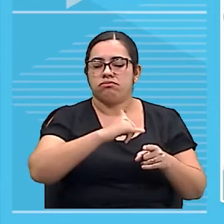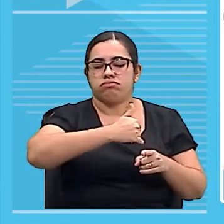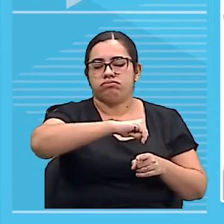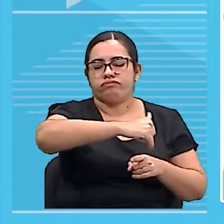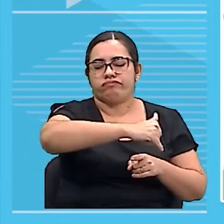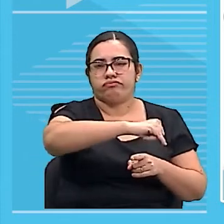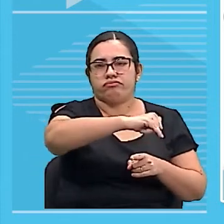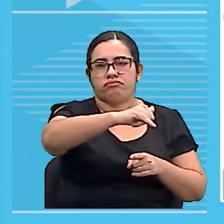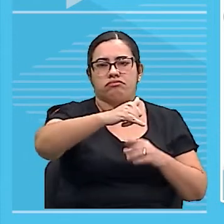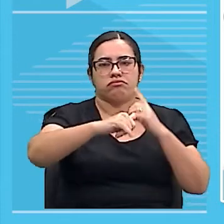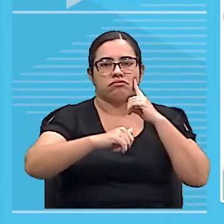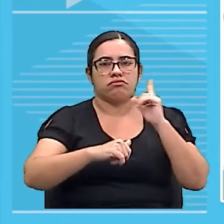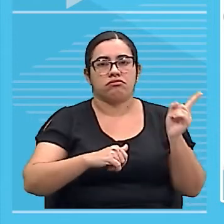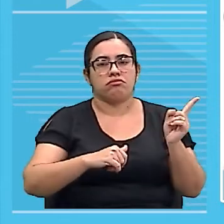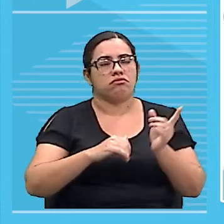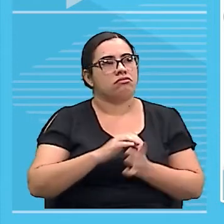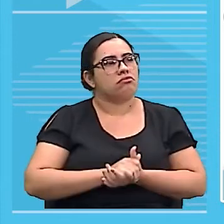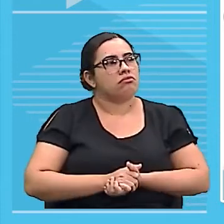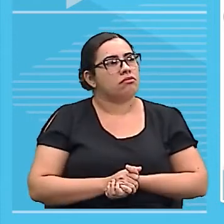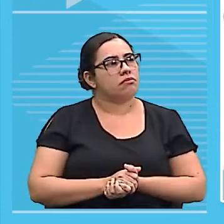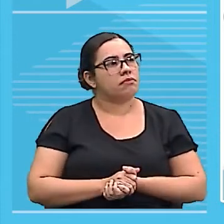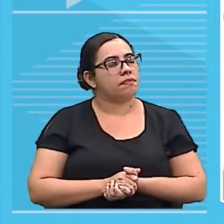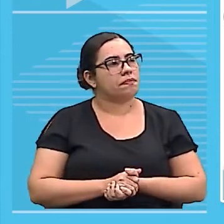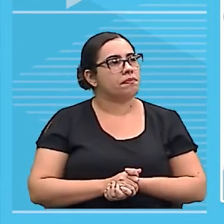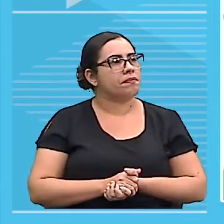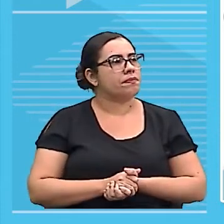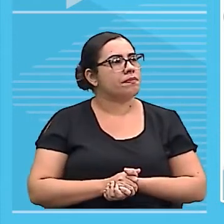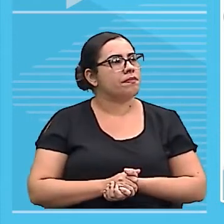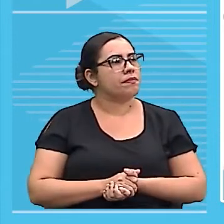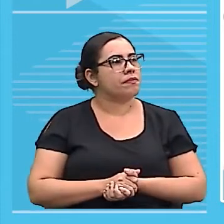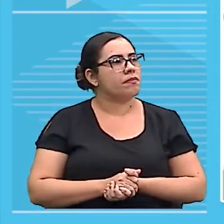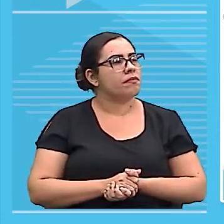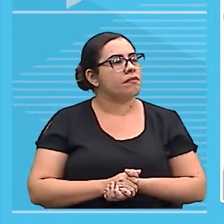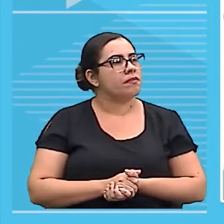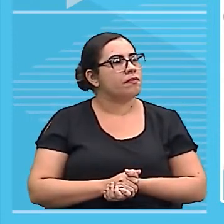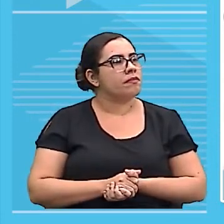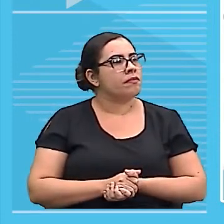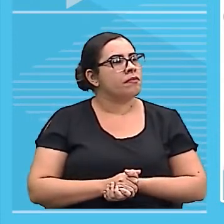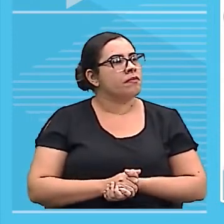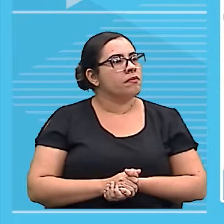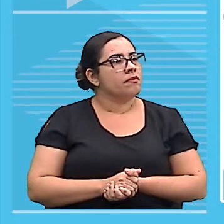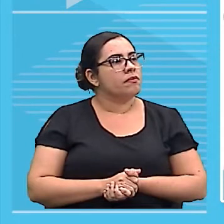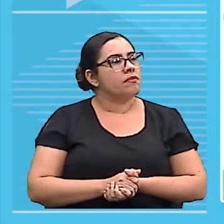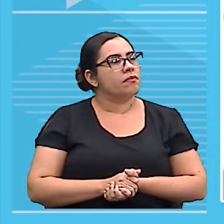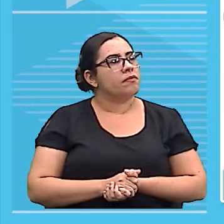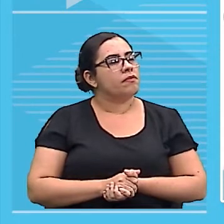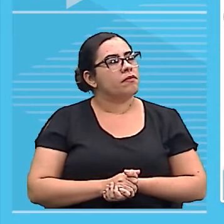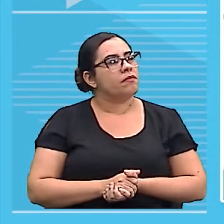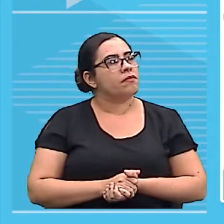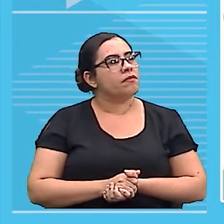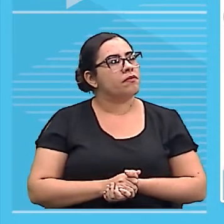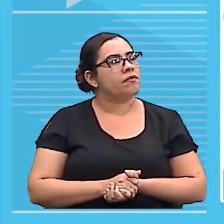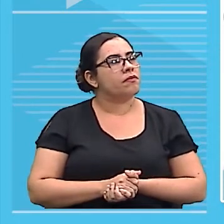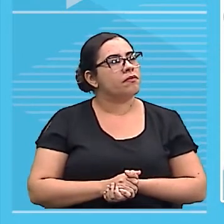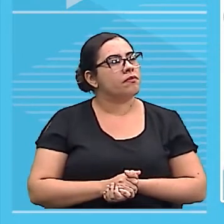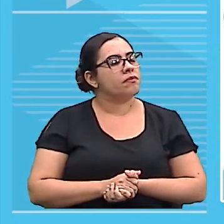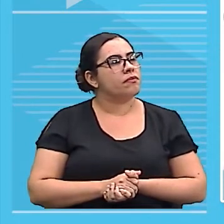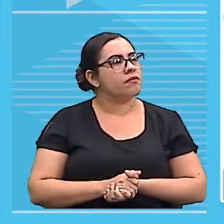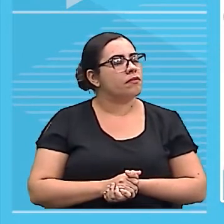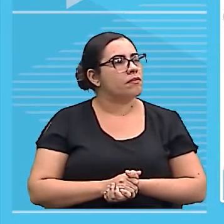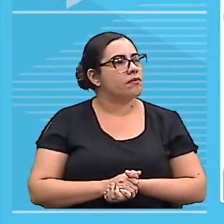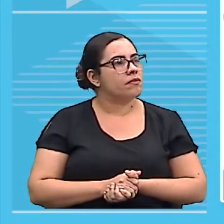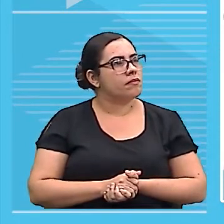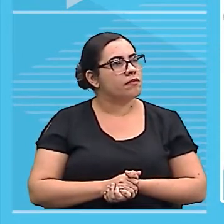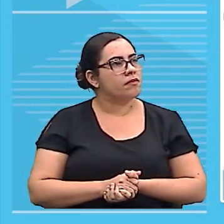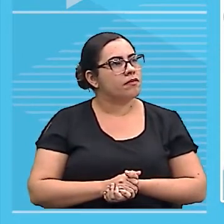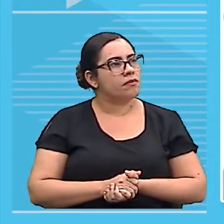ela vem para baixo dobra que a direita e sob o meu